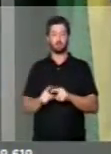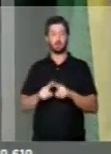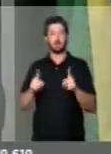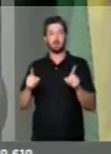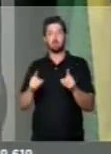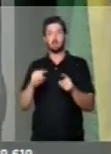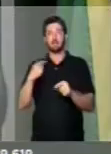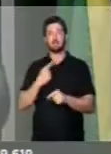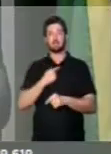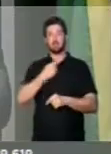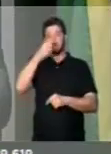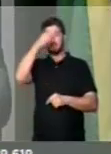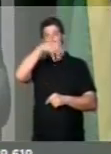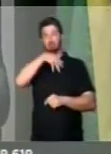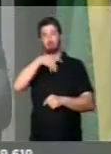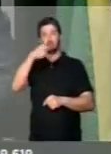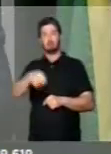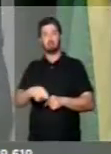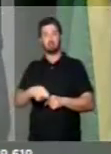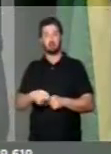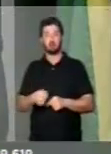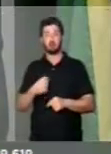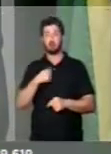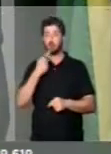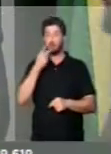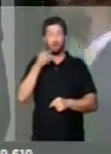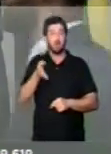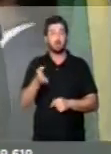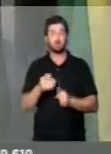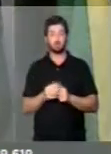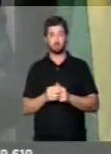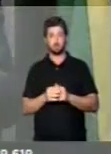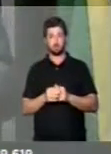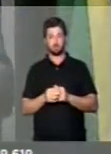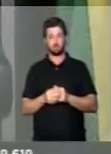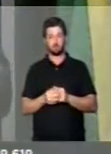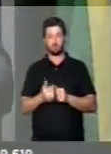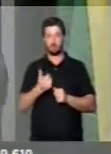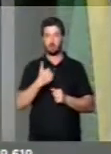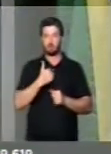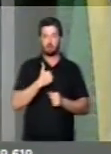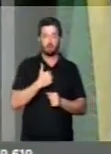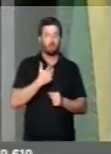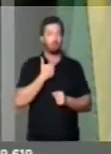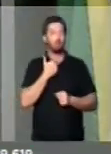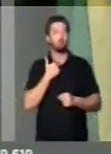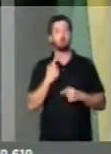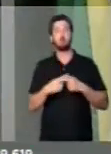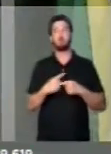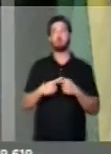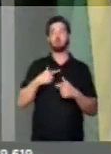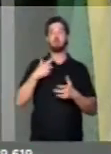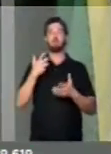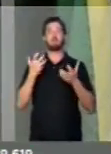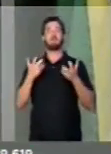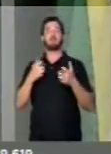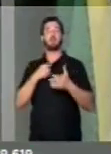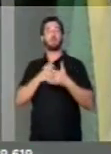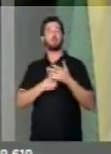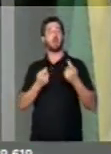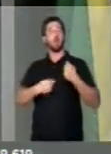sermos tiranos. O que eu disse foi isso. Eu não posso, a pretexto de querer combater